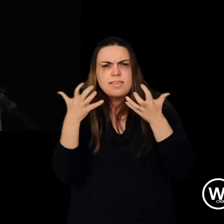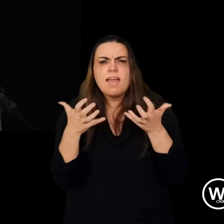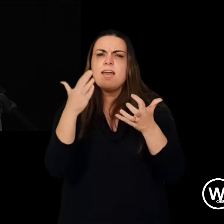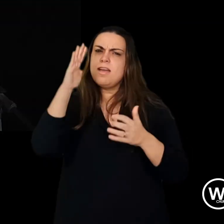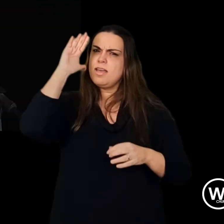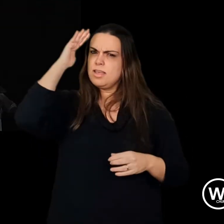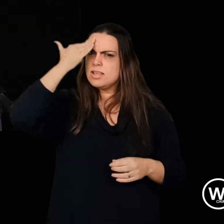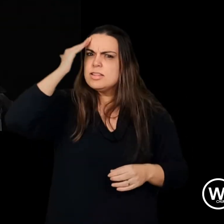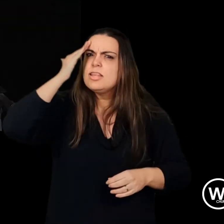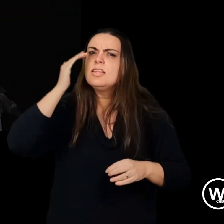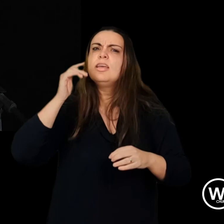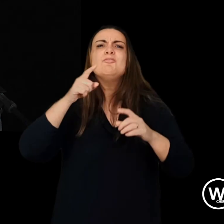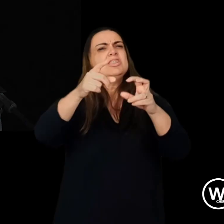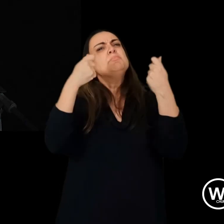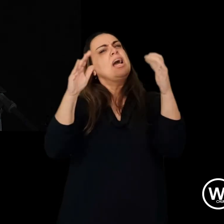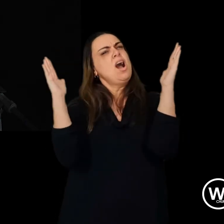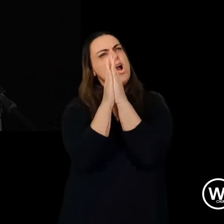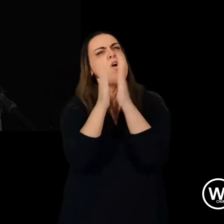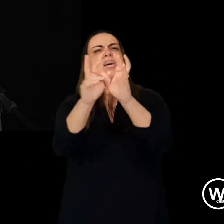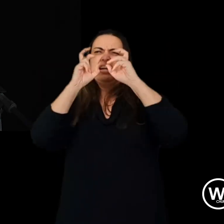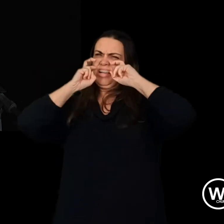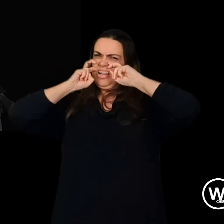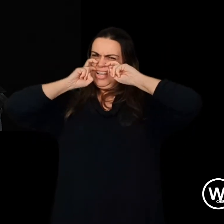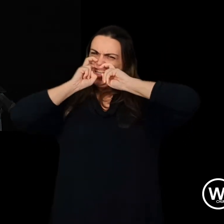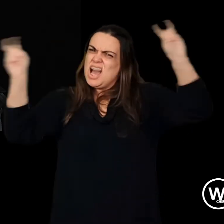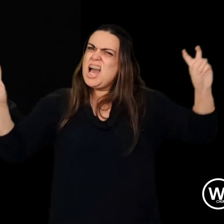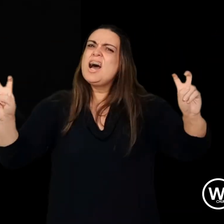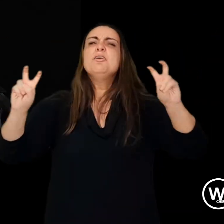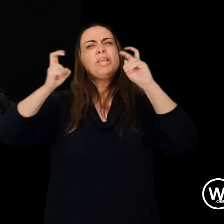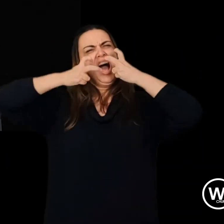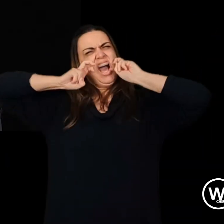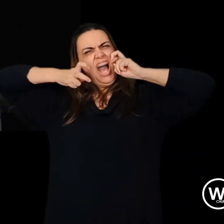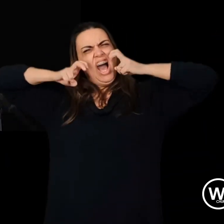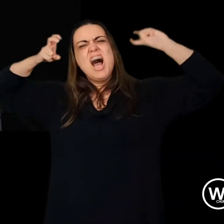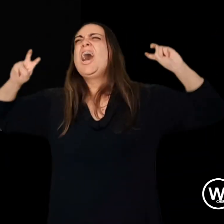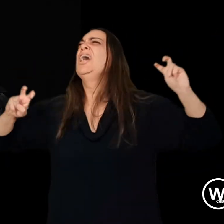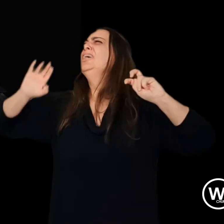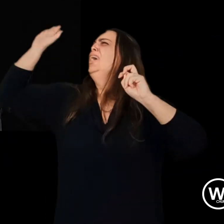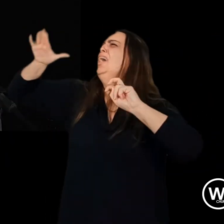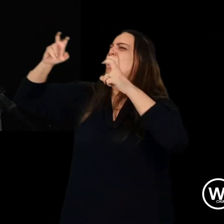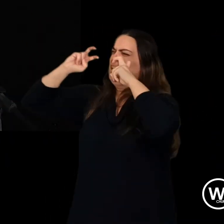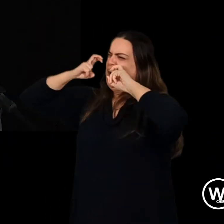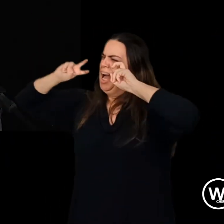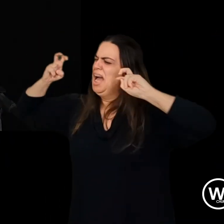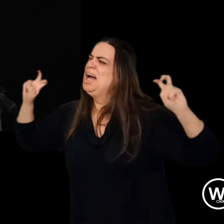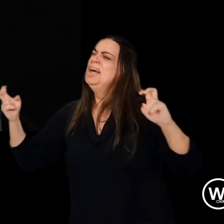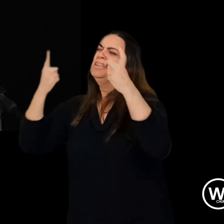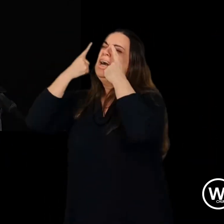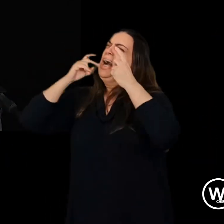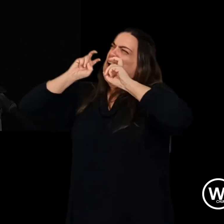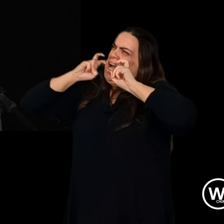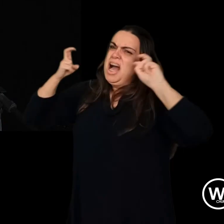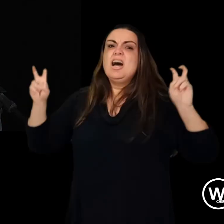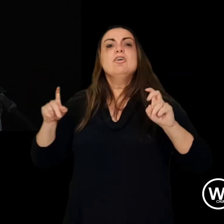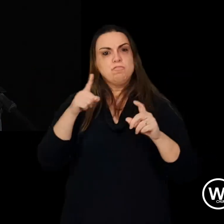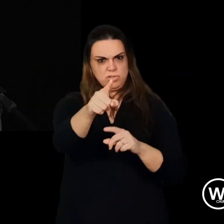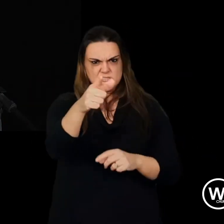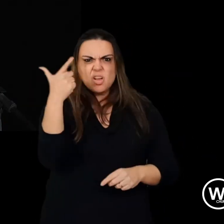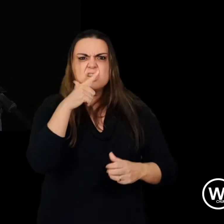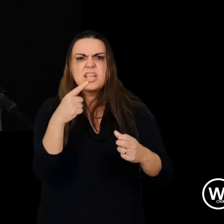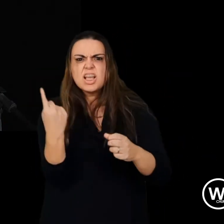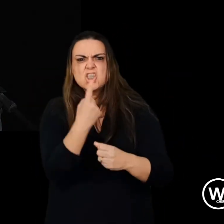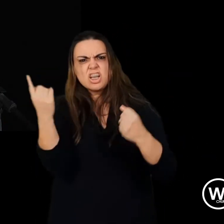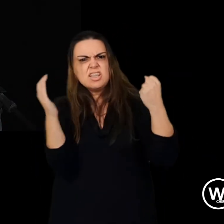entendimento, você clama por isso. Você quer discernimento, então grite bem alto. Você acha que consegue vencer o seu